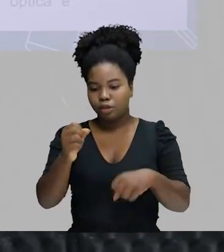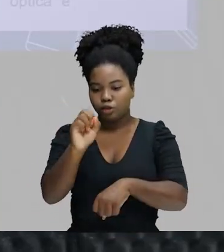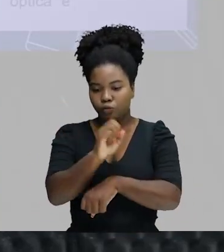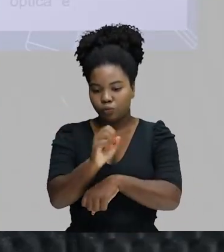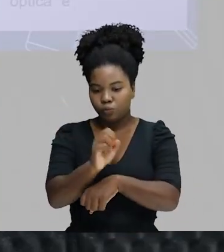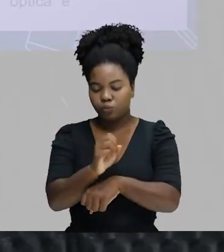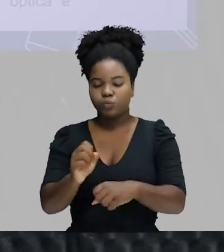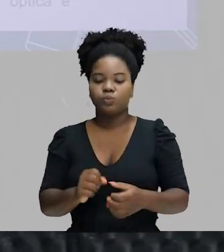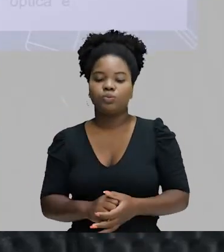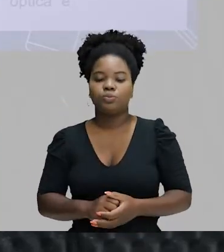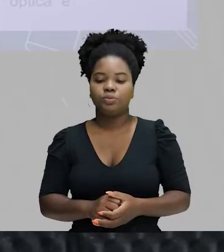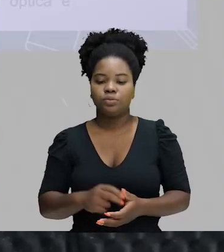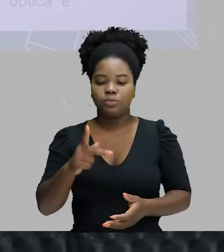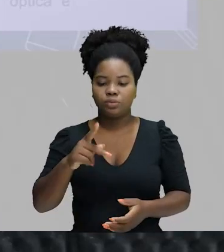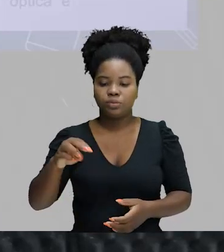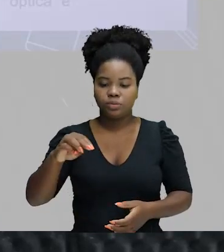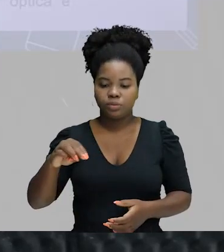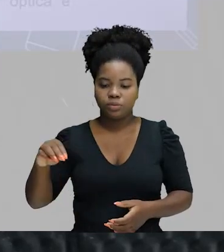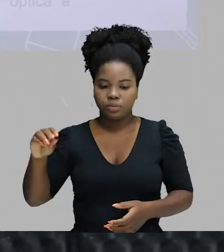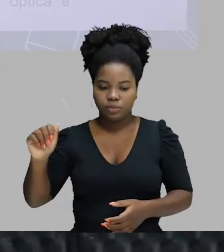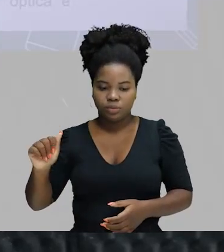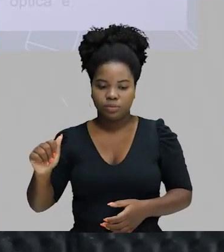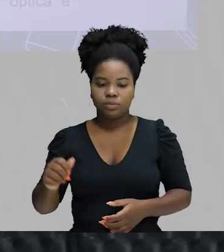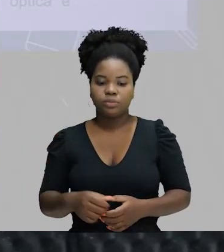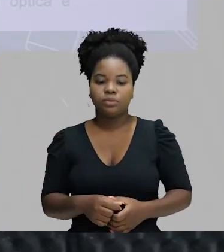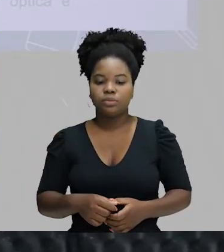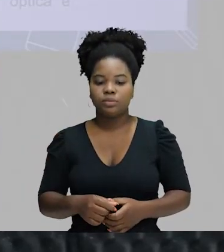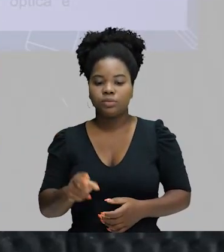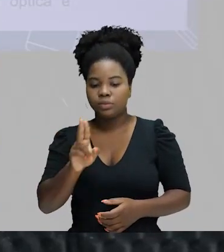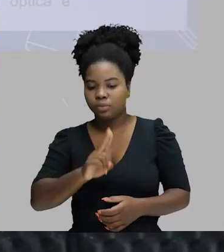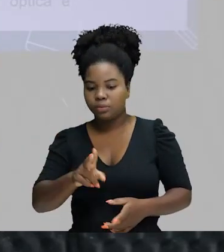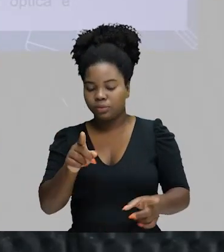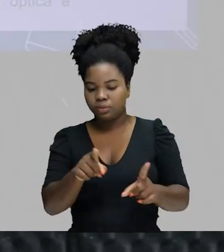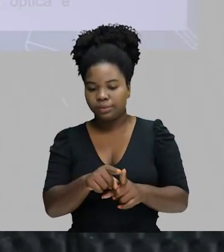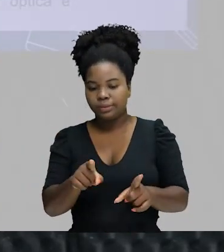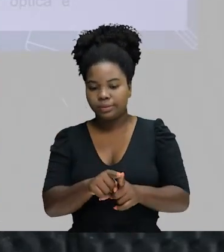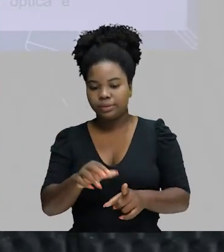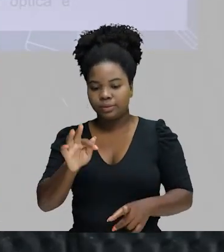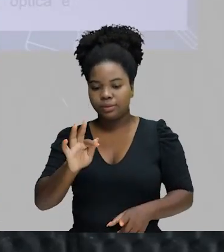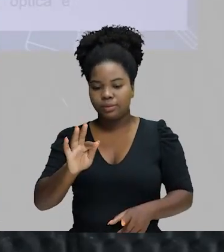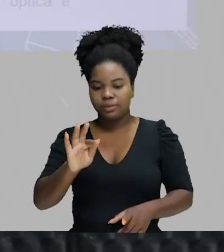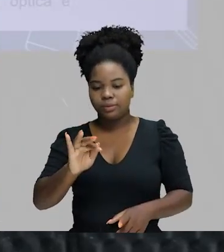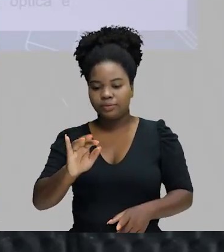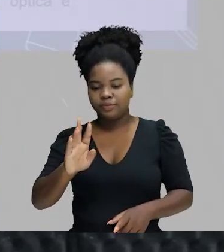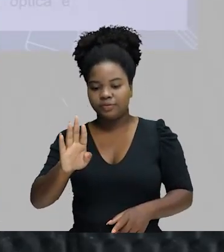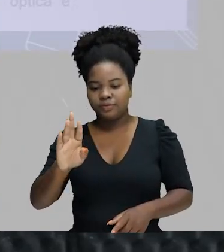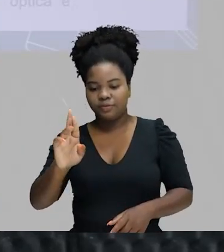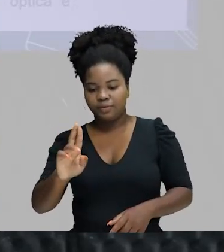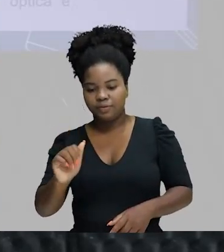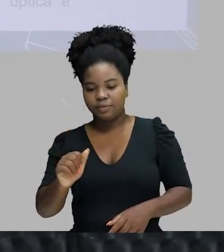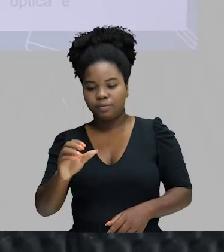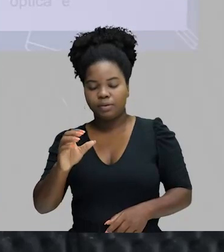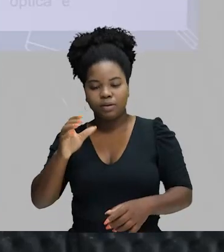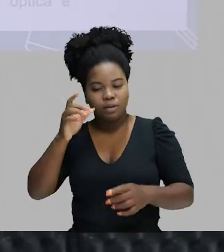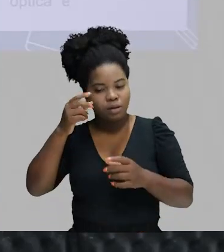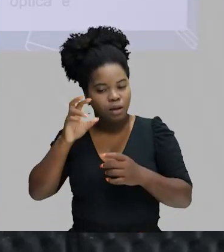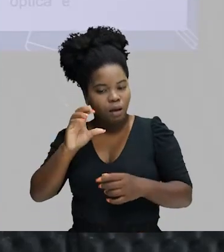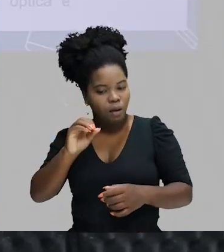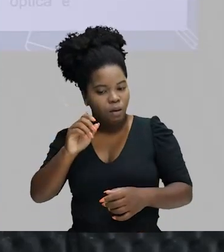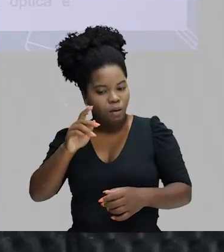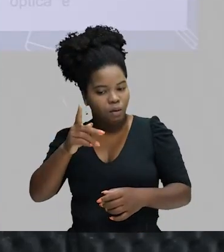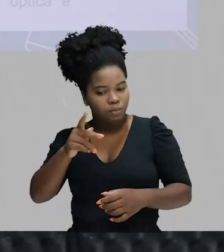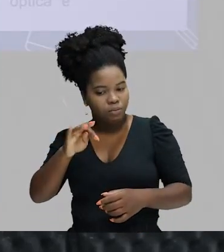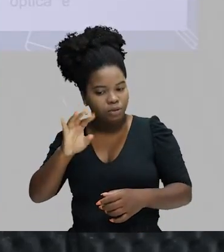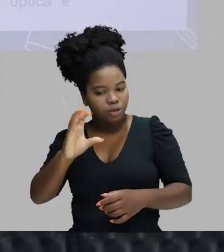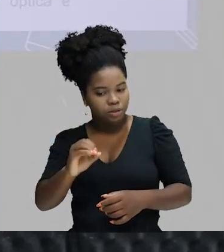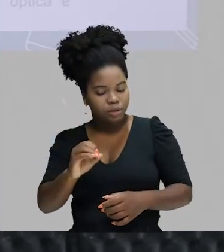PMMA ele é um polímero muito aplicado na fabricação de fibra óptica e nas lentes ópticas, ou